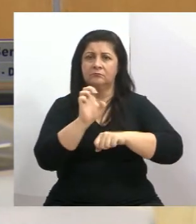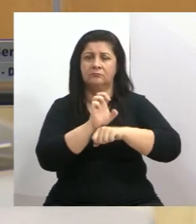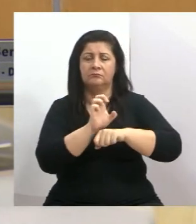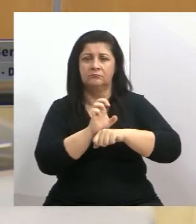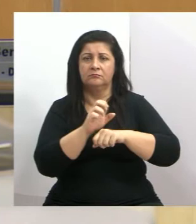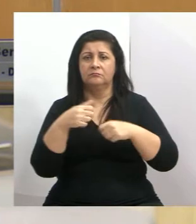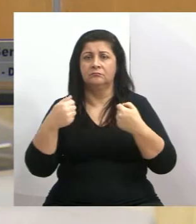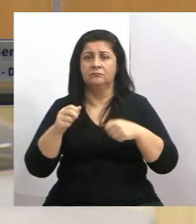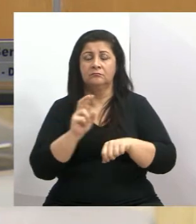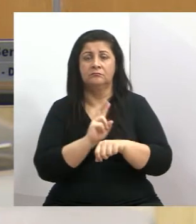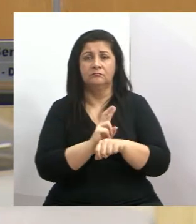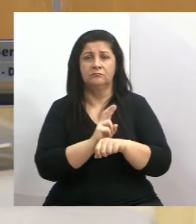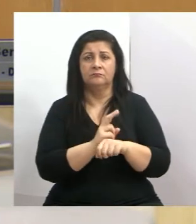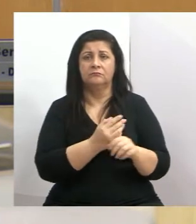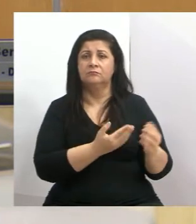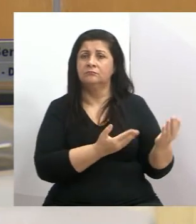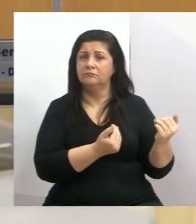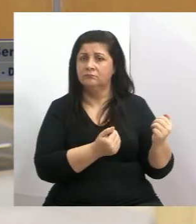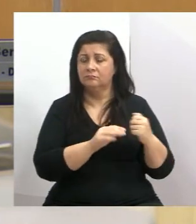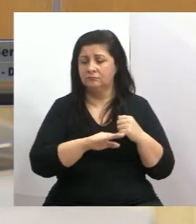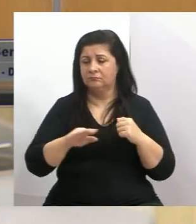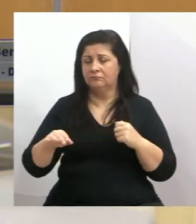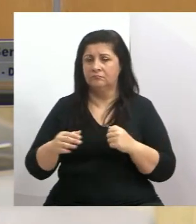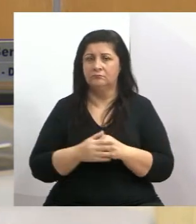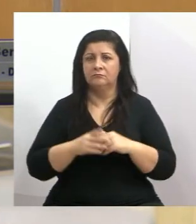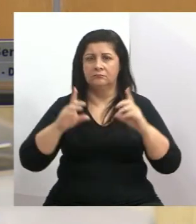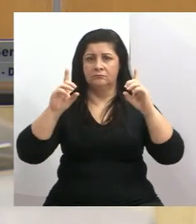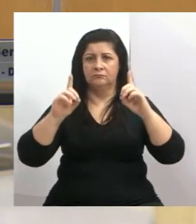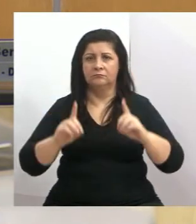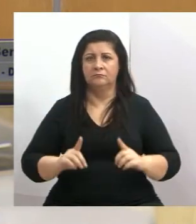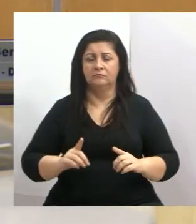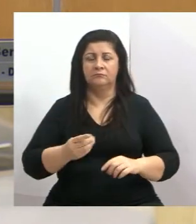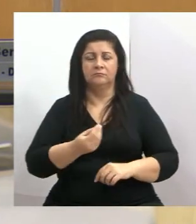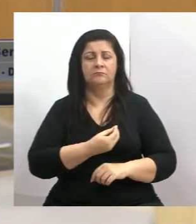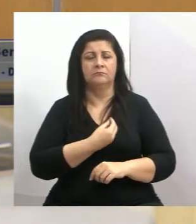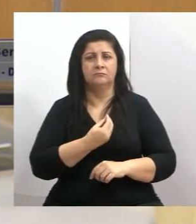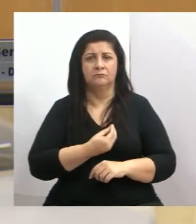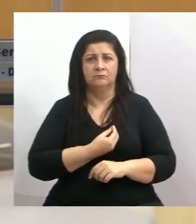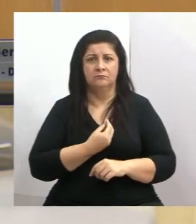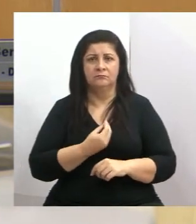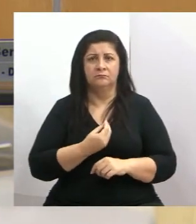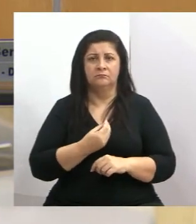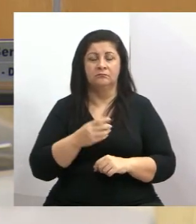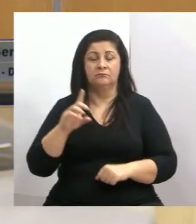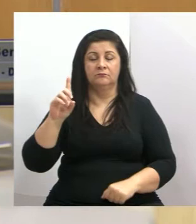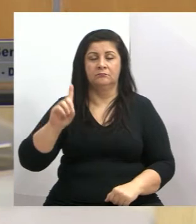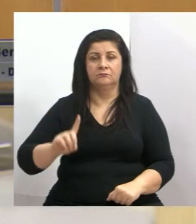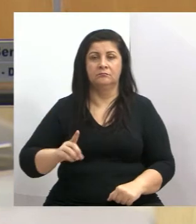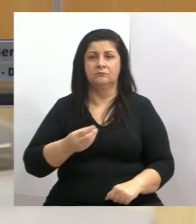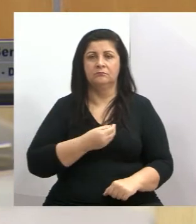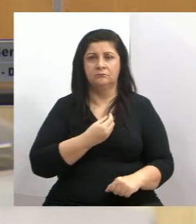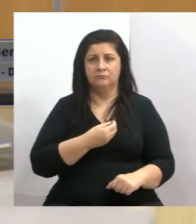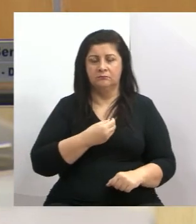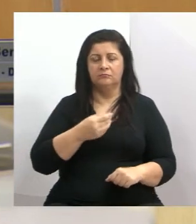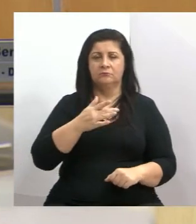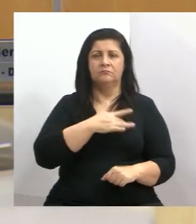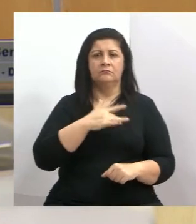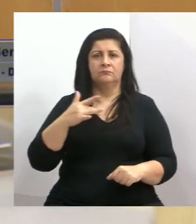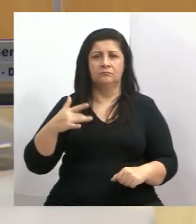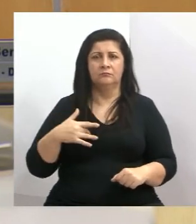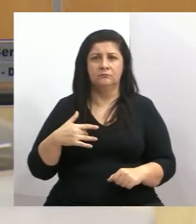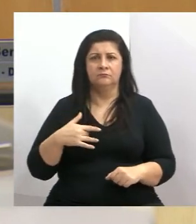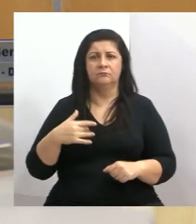com absoluta prioridade o direito à vida à saúde à alimentação à educação ao lazer